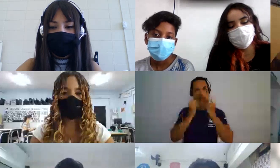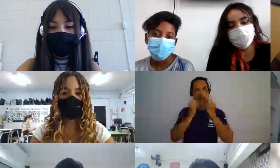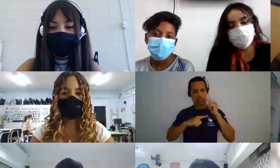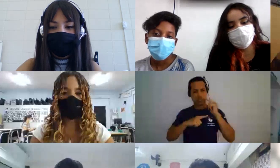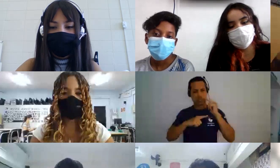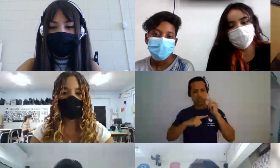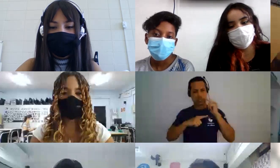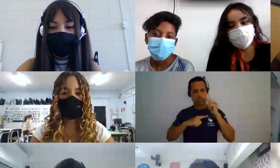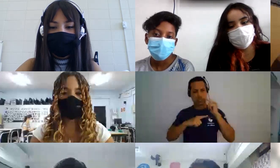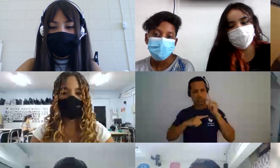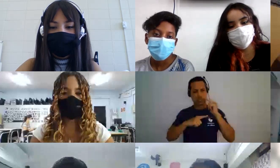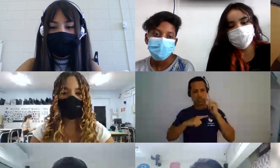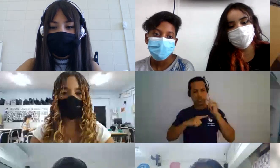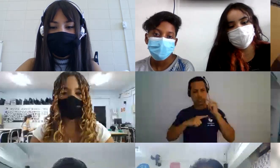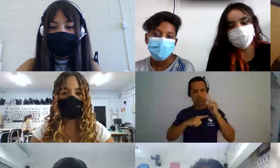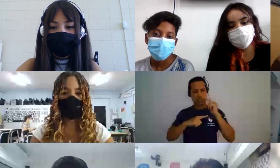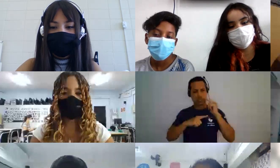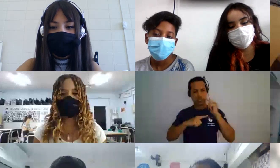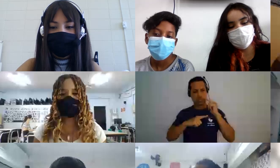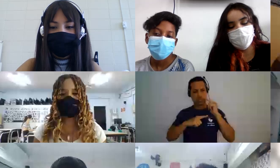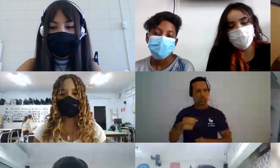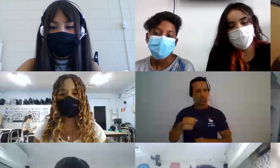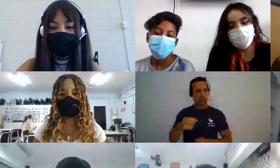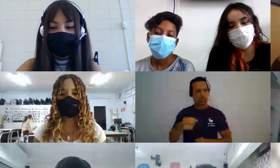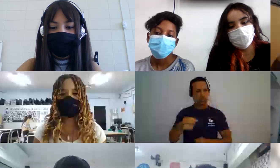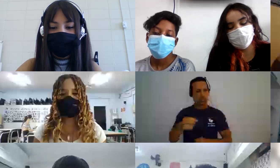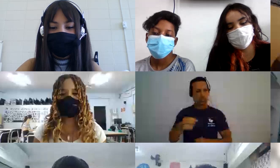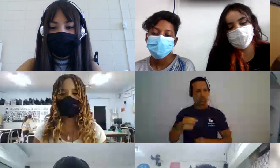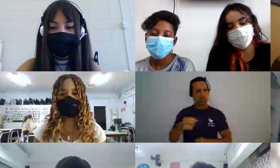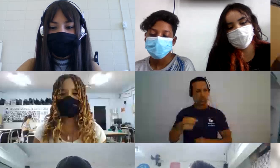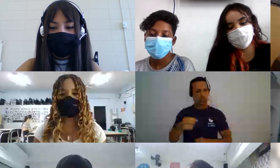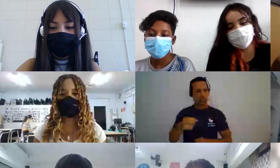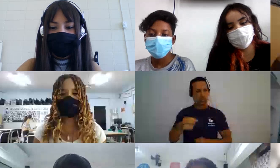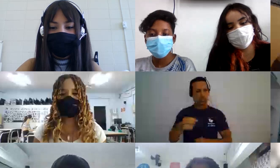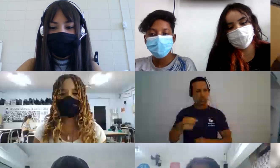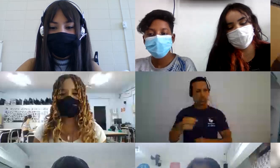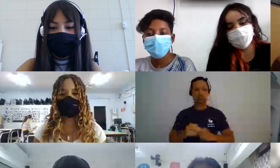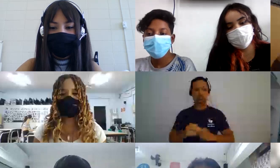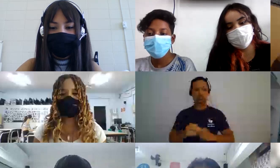pouco vai aparecer um para você raspar aí.